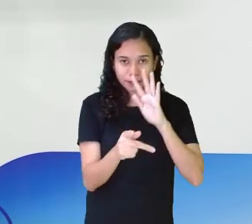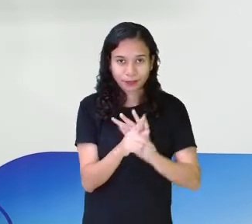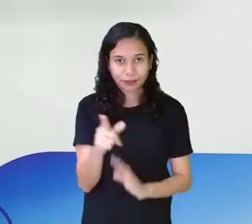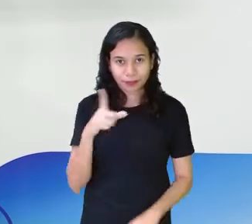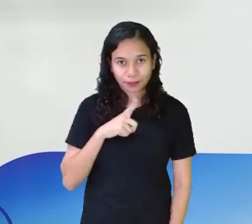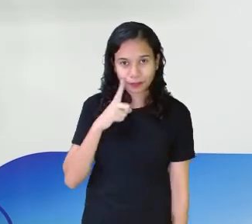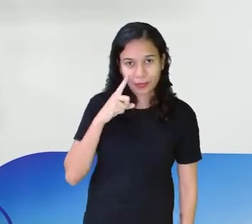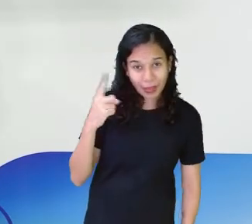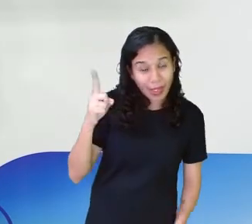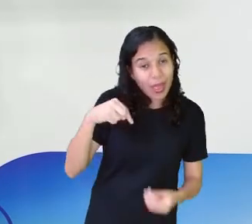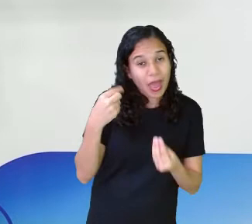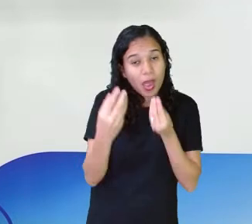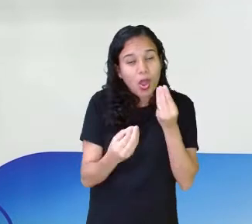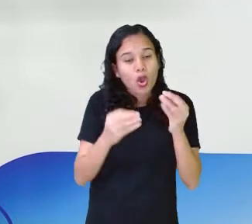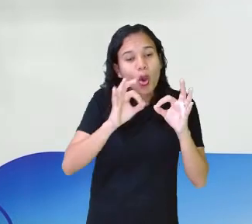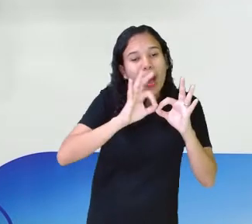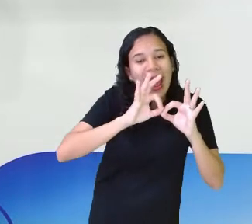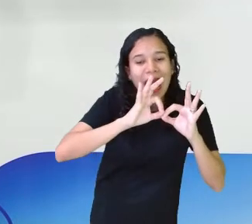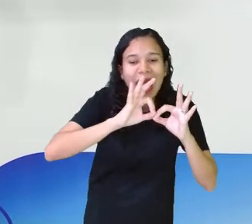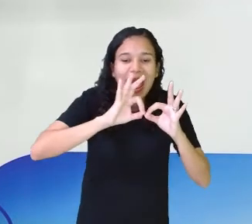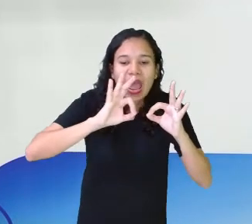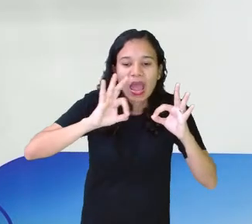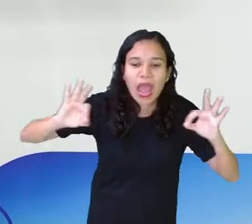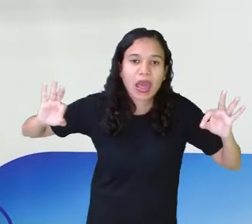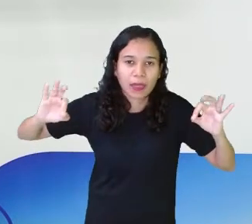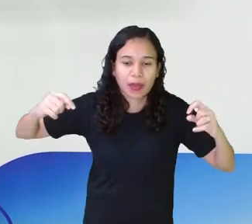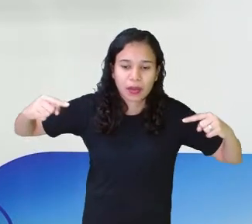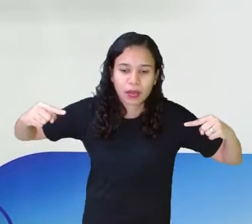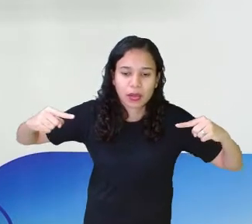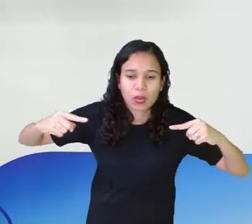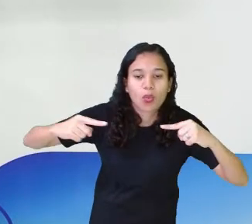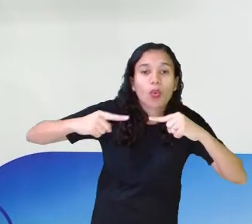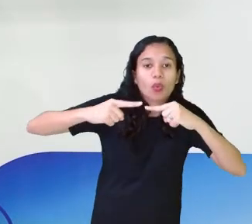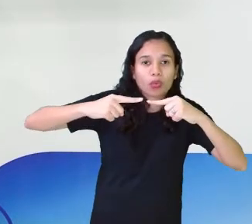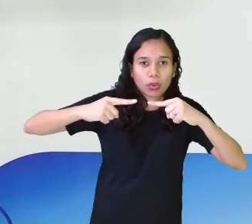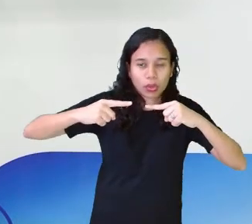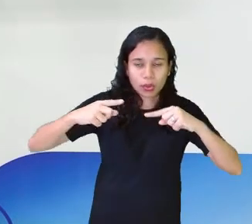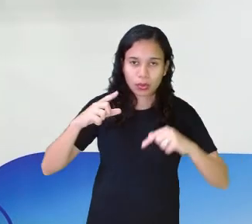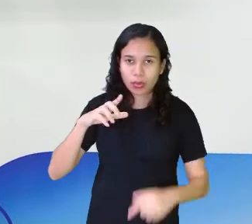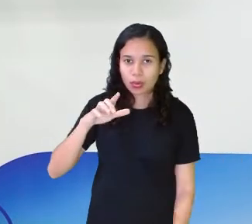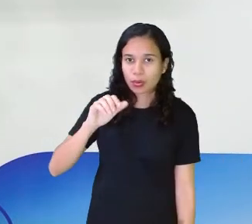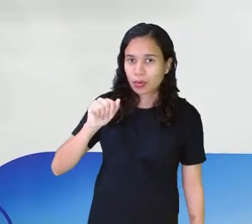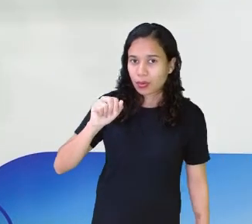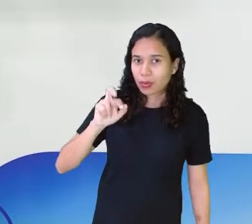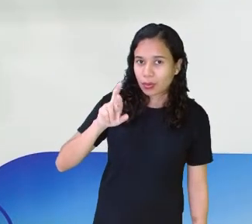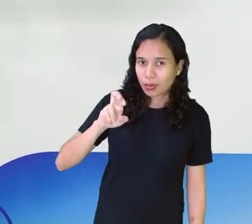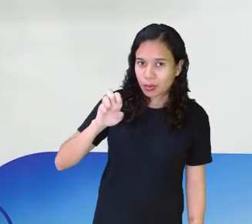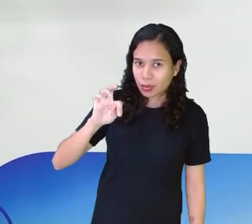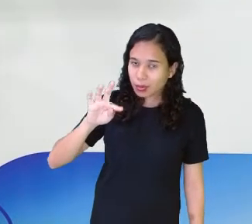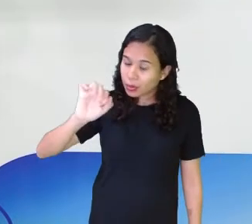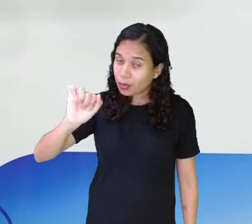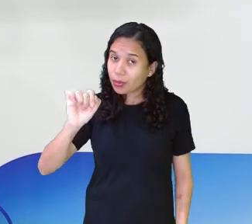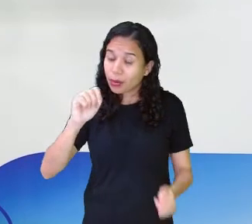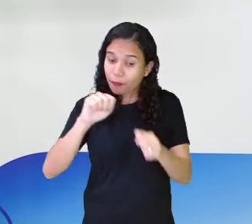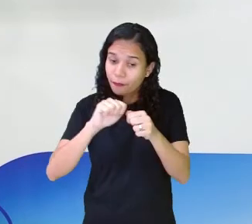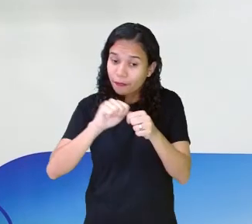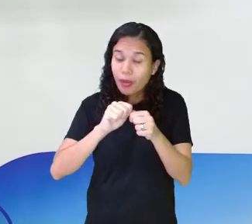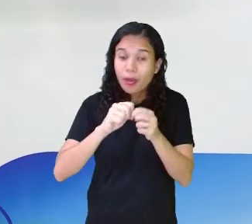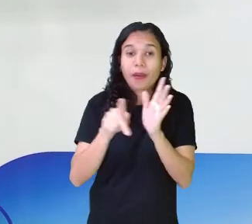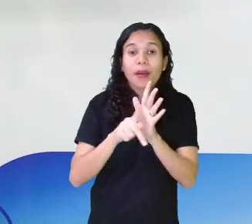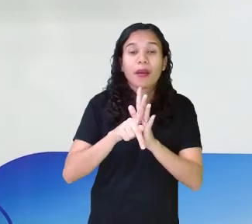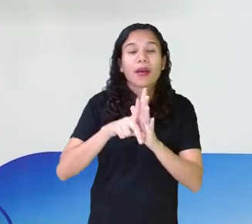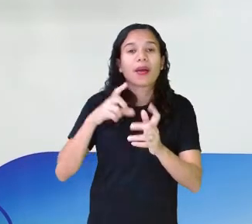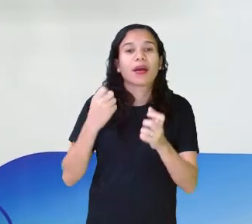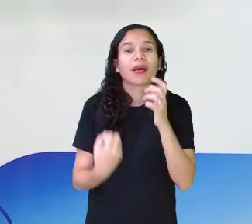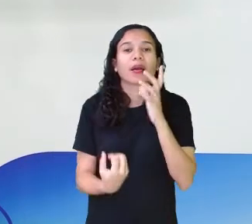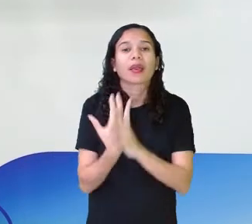arestas são os segmentos de reta que ligam um ponto a outro. E feita essa construção, eu